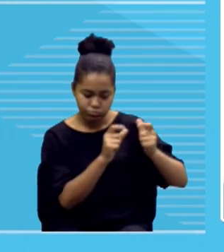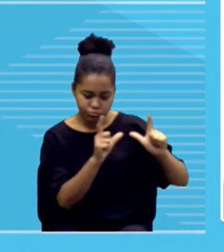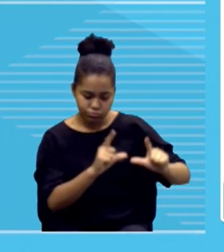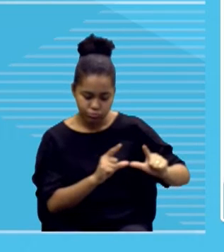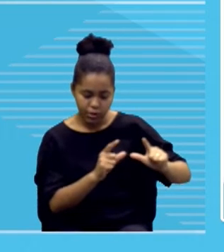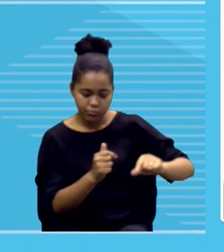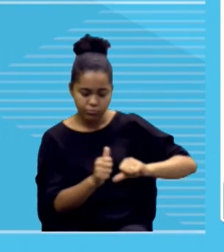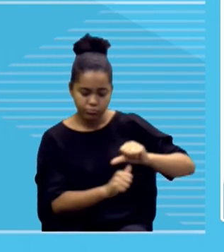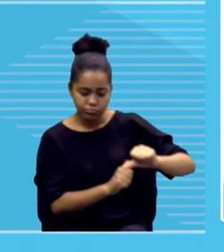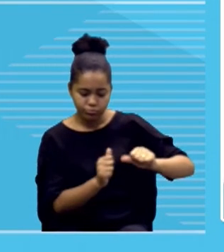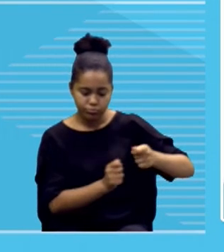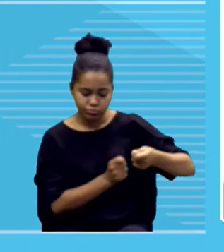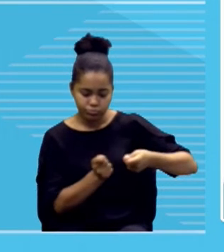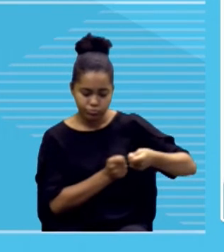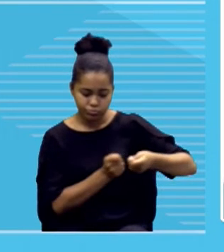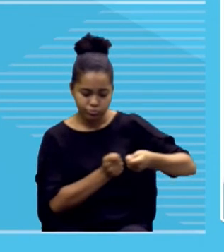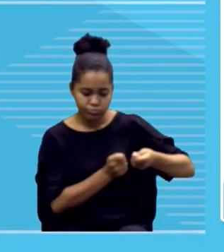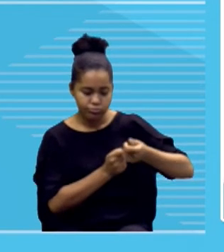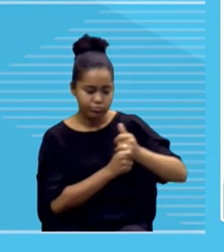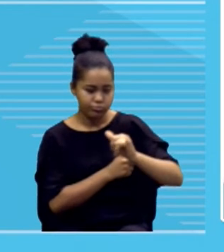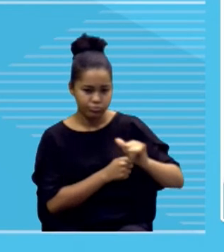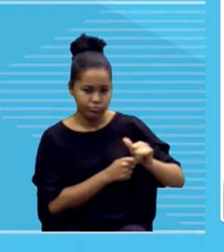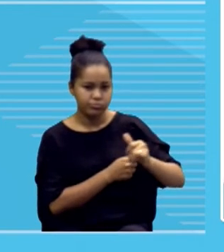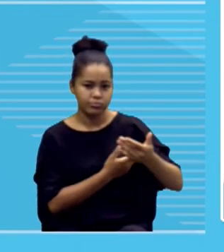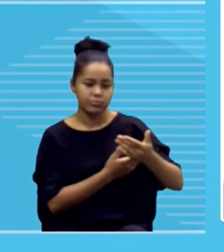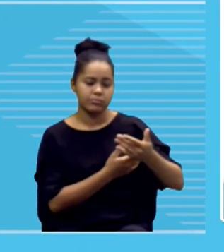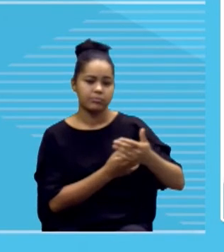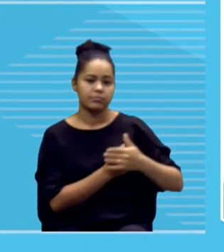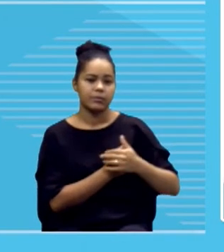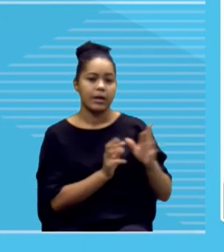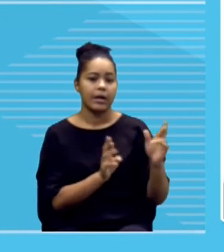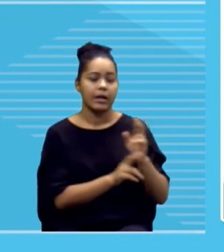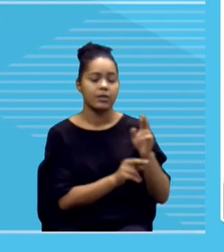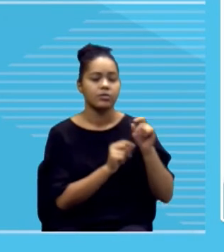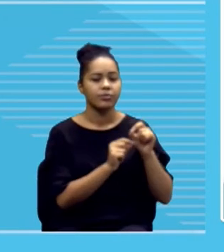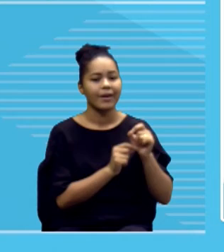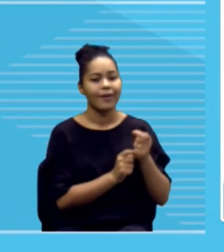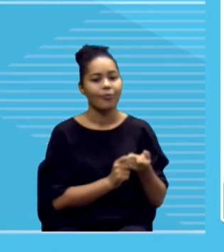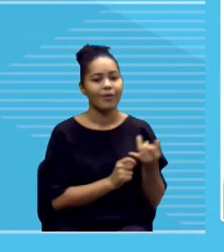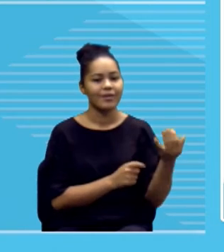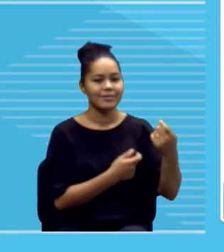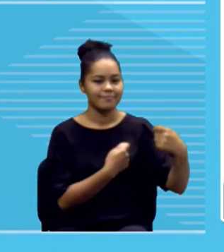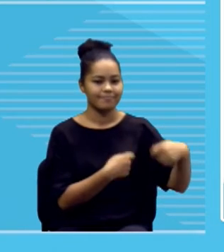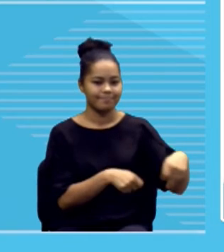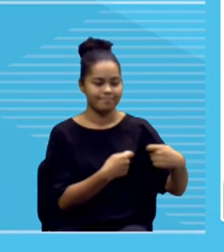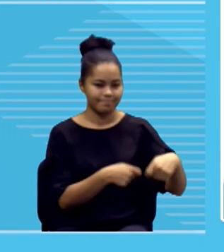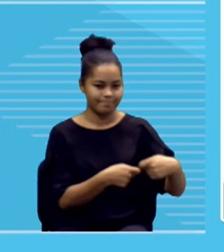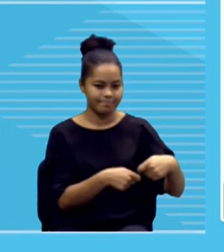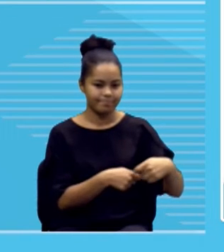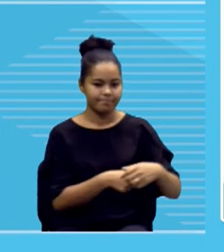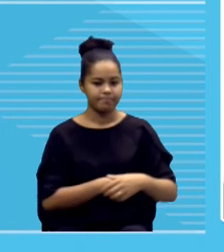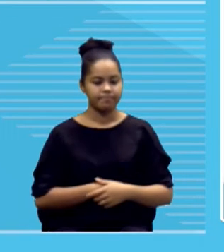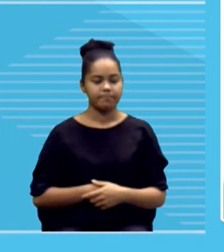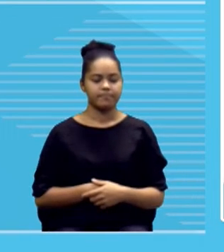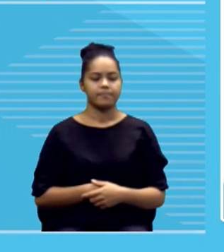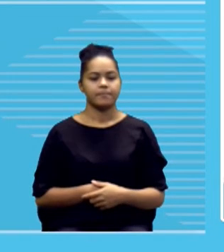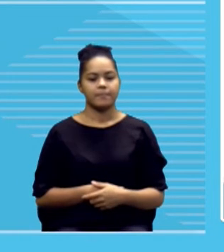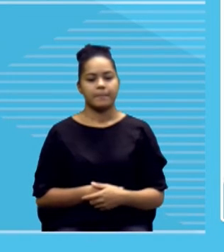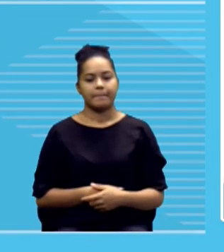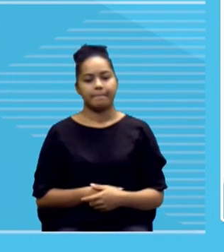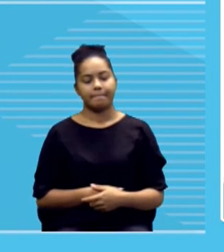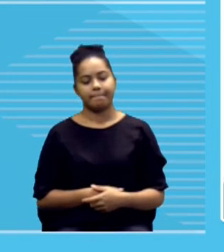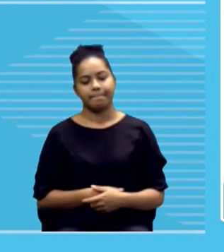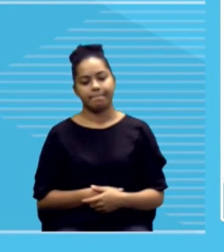elétrica de acordo com a necessidade. Então, eles fazem uma regulação da tensão elétrica, beleza? Eles regulam